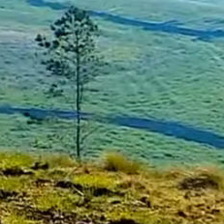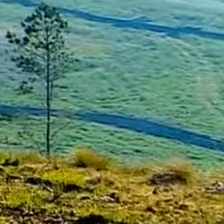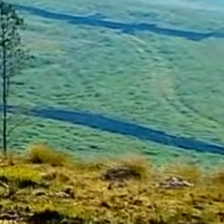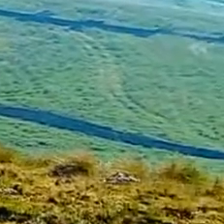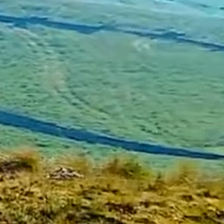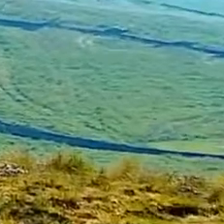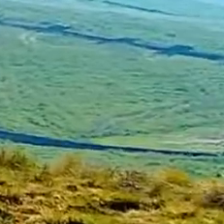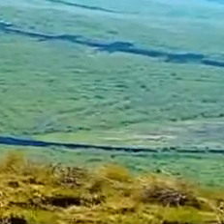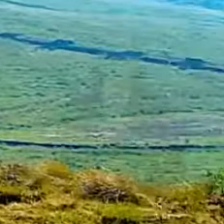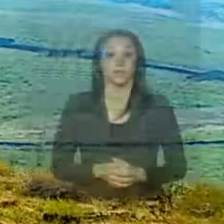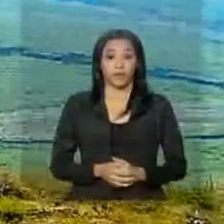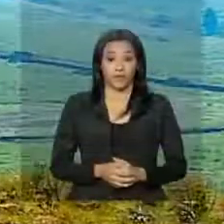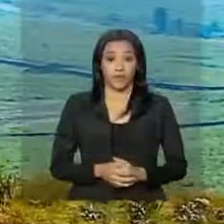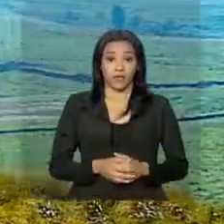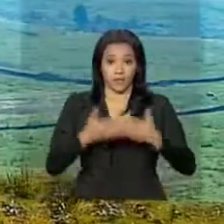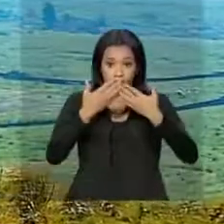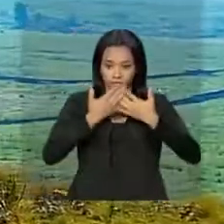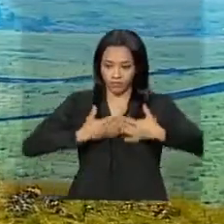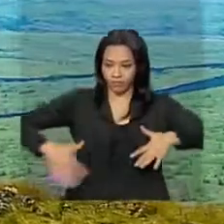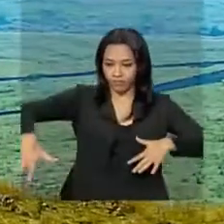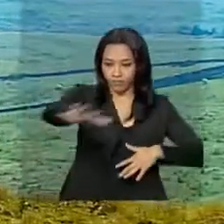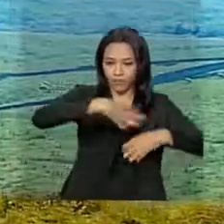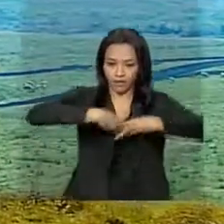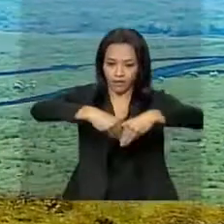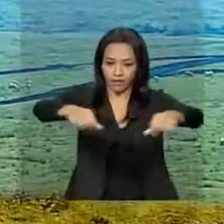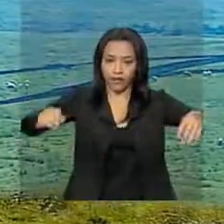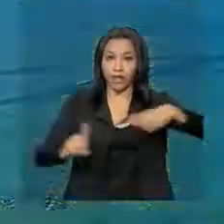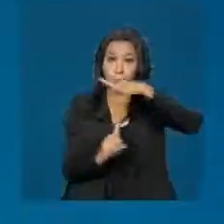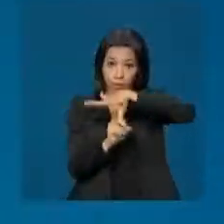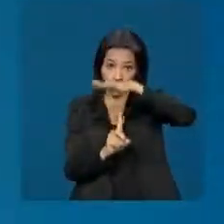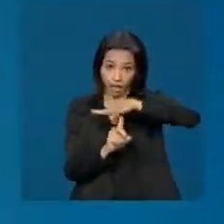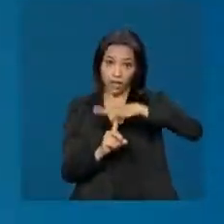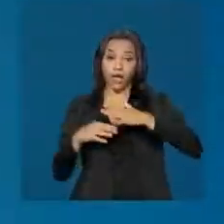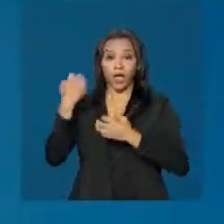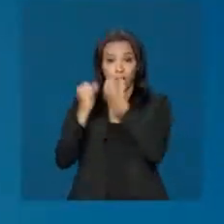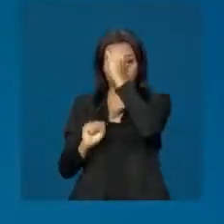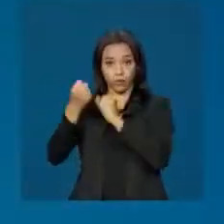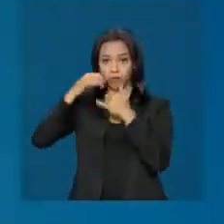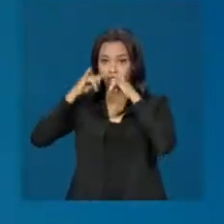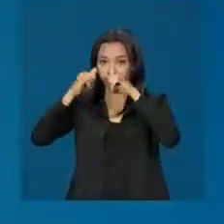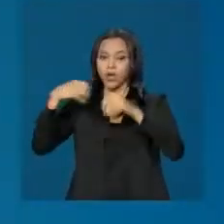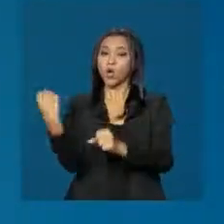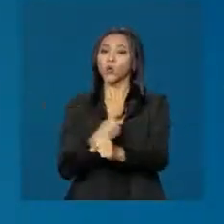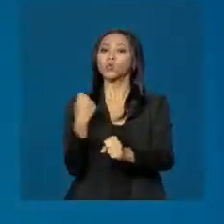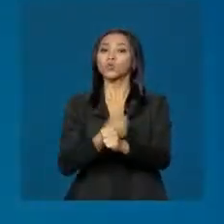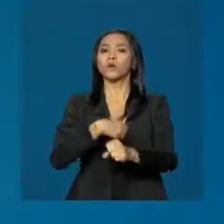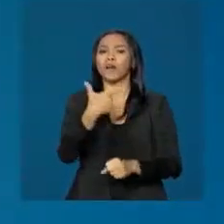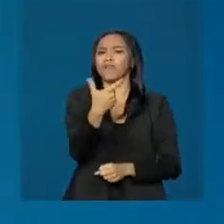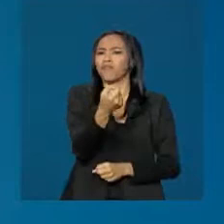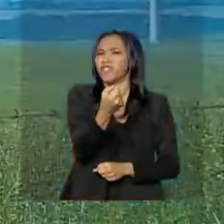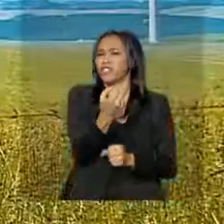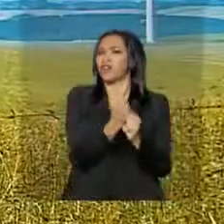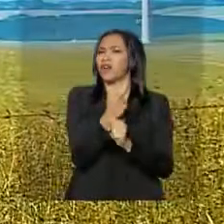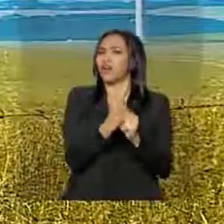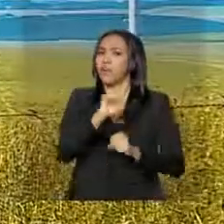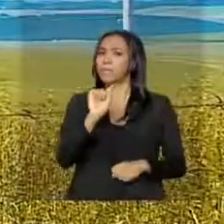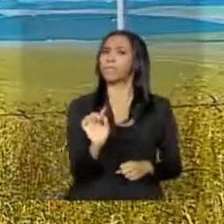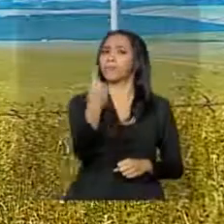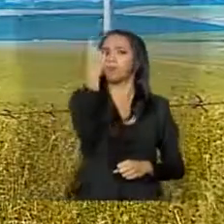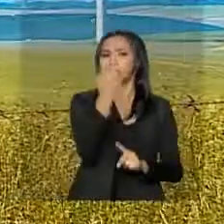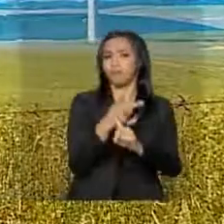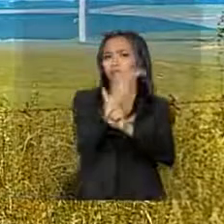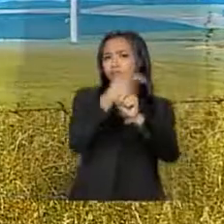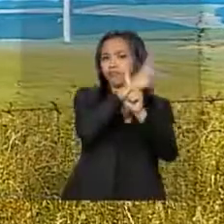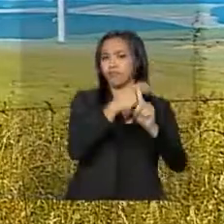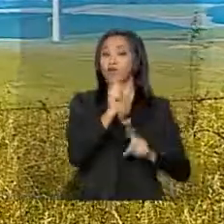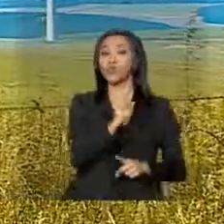Já em terras paranaenses, a Companhia de Energia do Estado construiu há 20 anos em Palmas a primeira usina eólica do sul